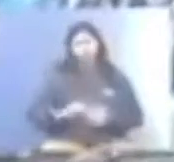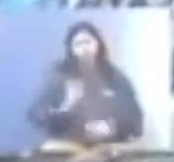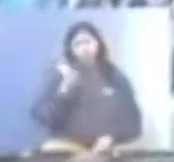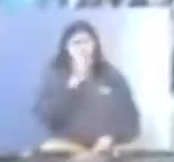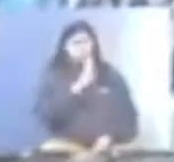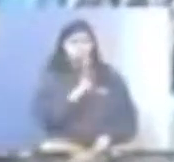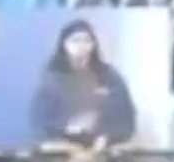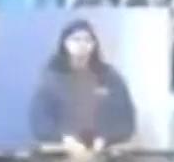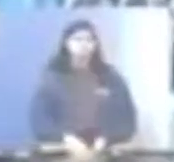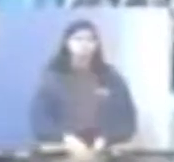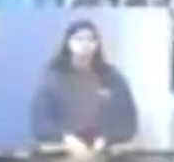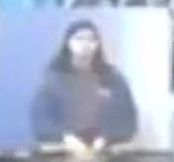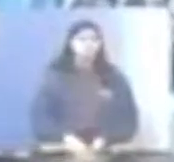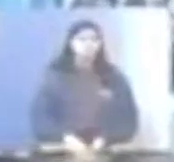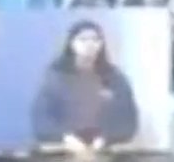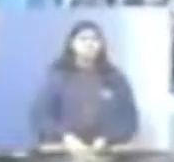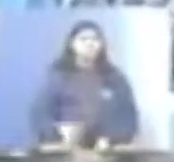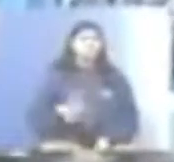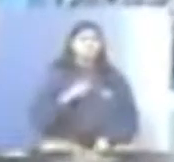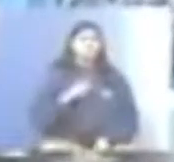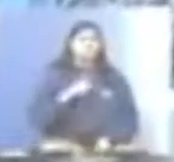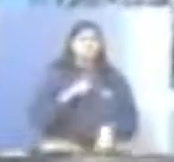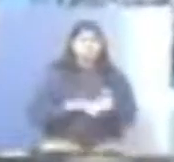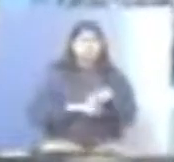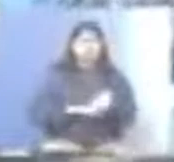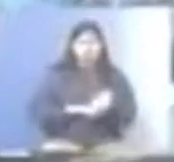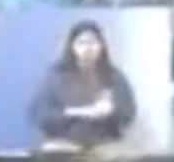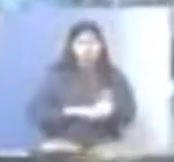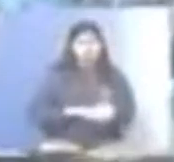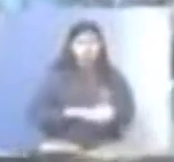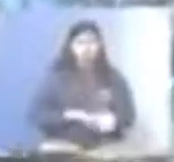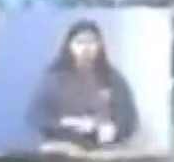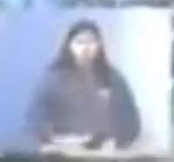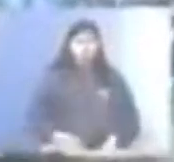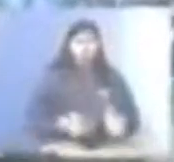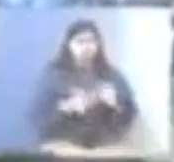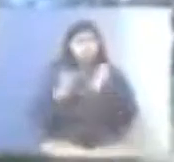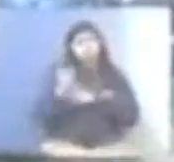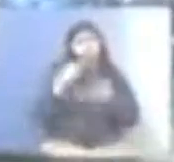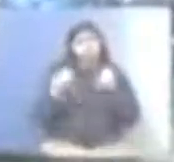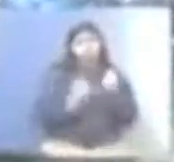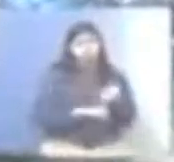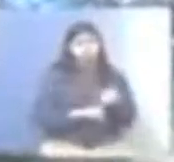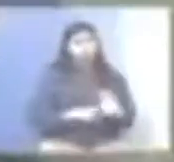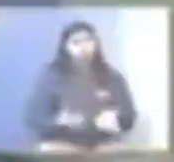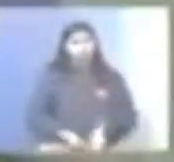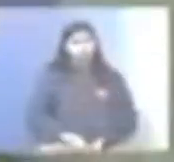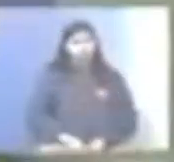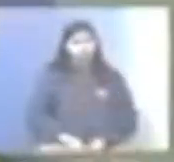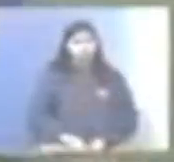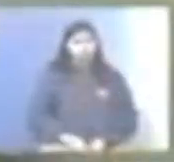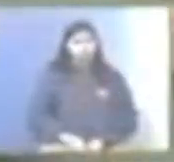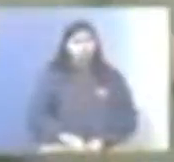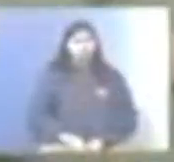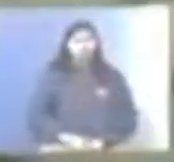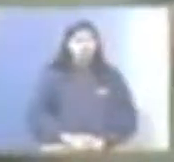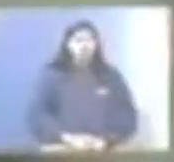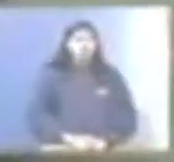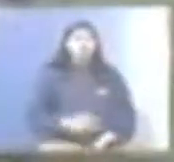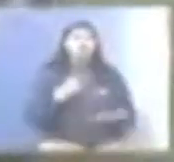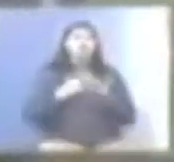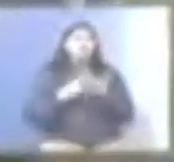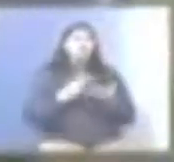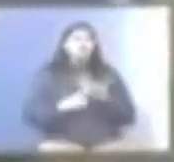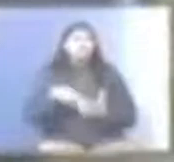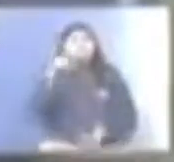raiva, que tem momento que a gente se irrita. Jesus se irritou. Mas mesmo